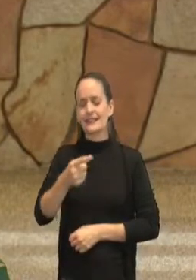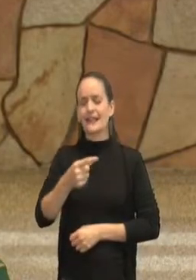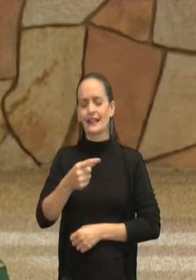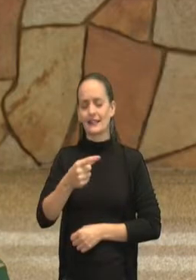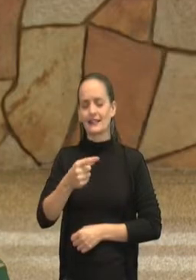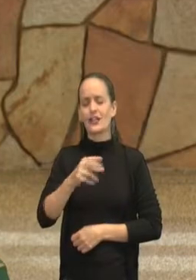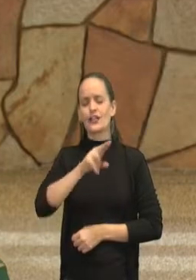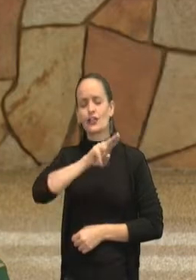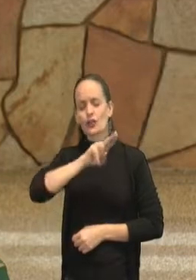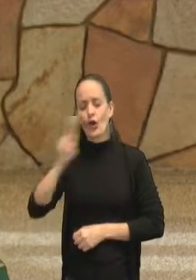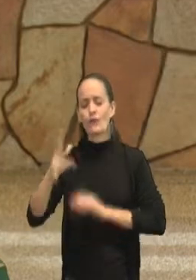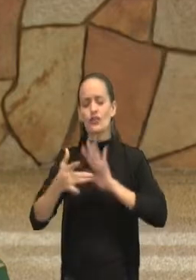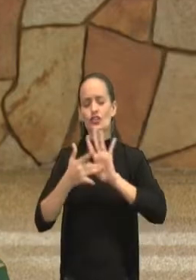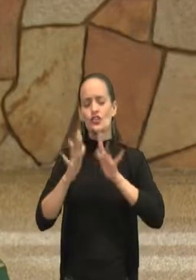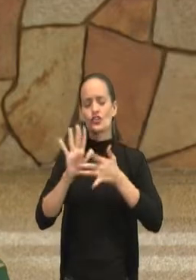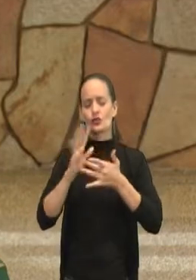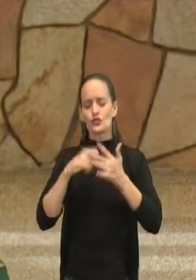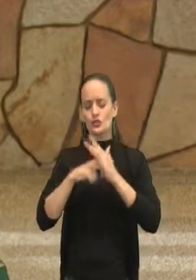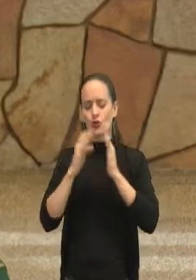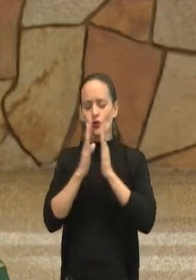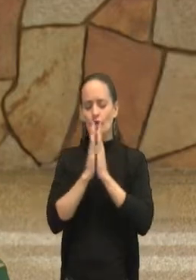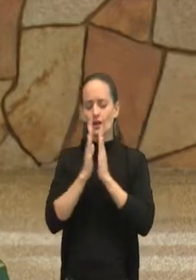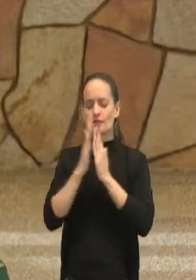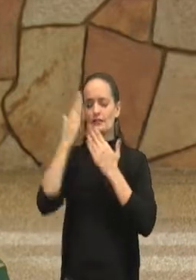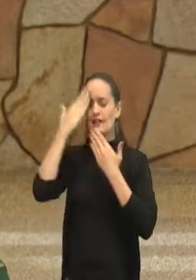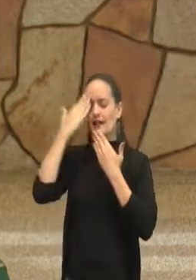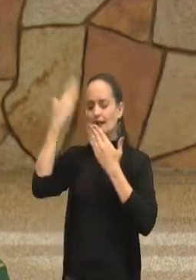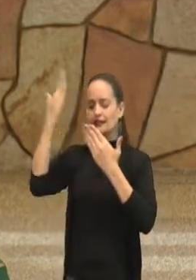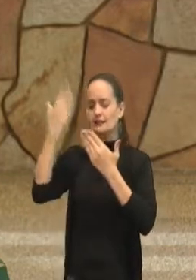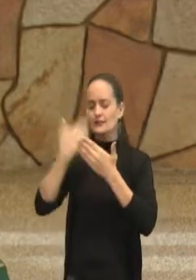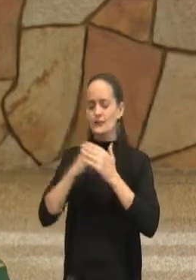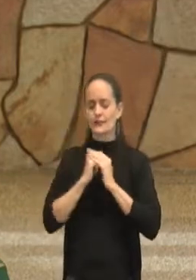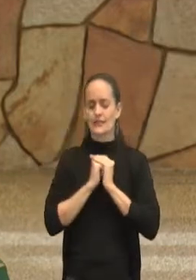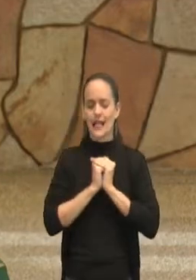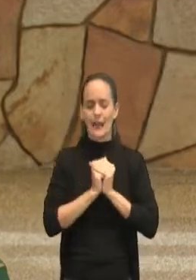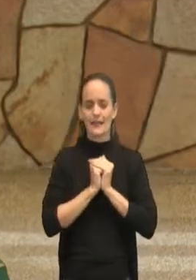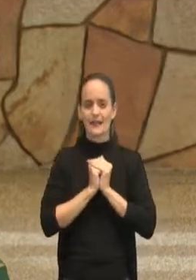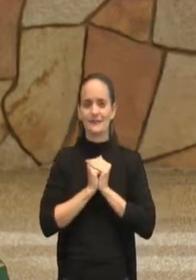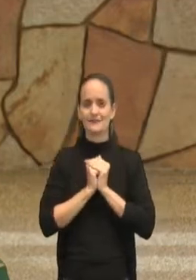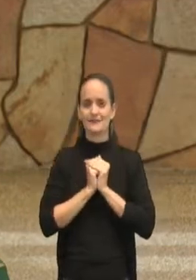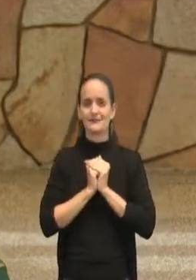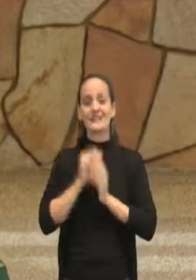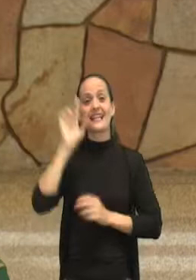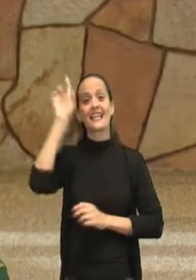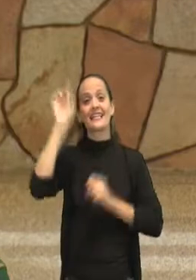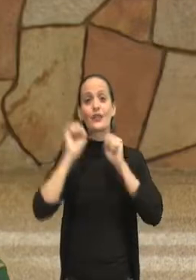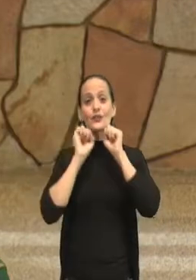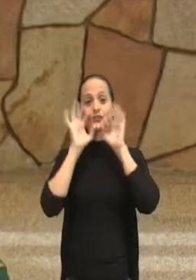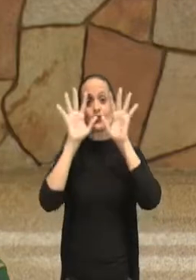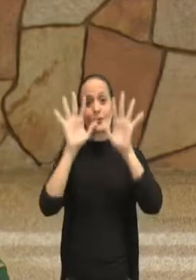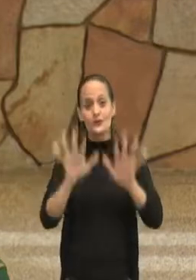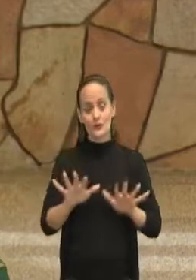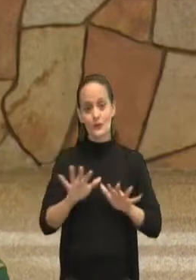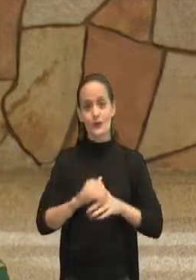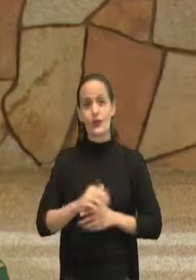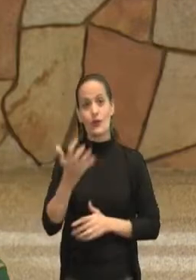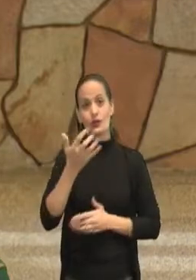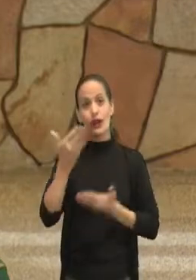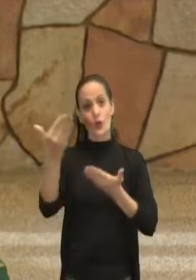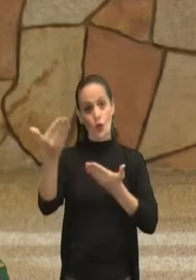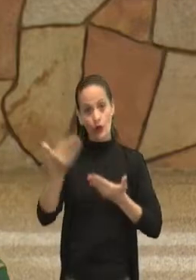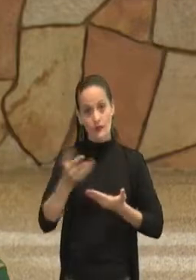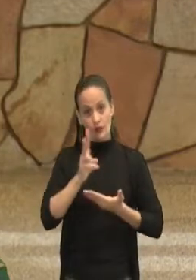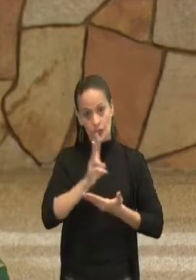Em nome de quem nós oramos, agradecidos nesse tempo, amém. Deus te abençoe, eu quero convidar você a